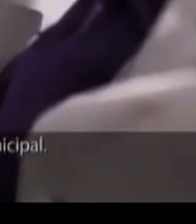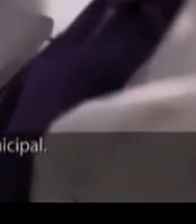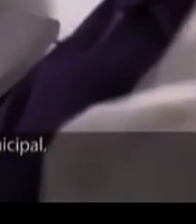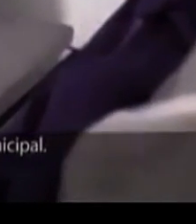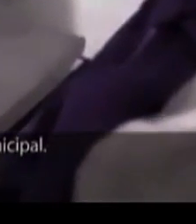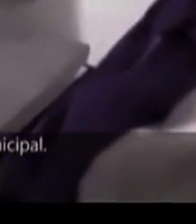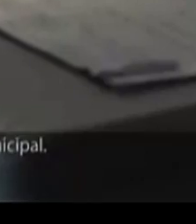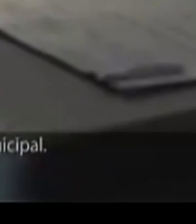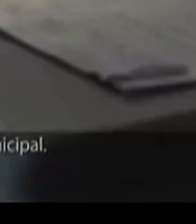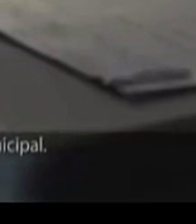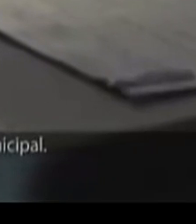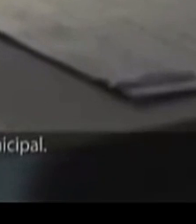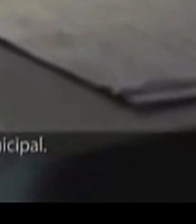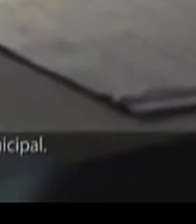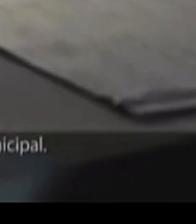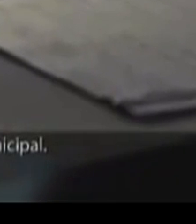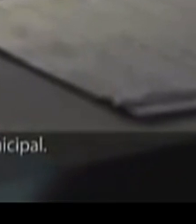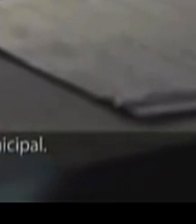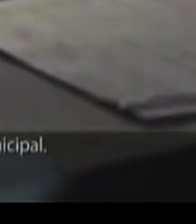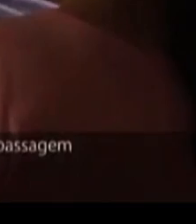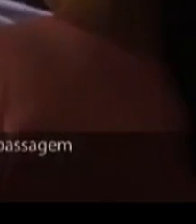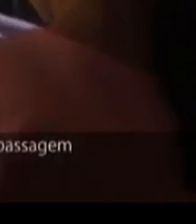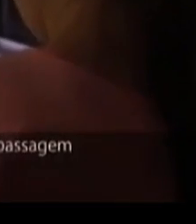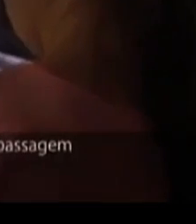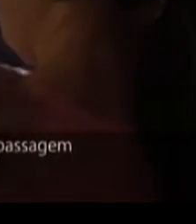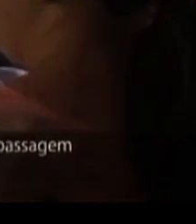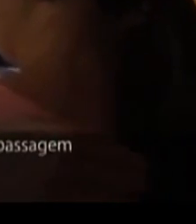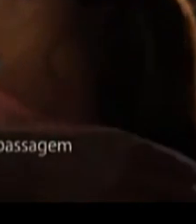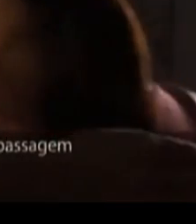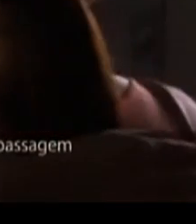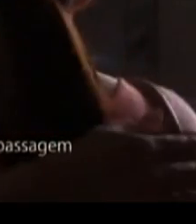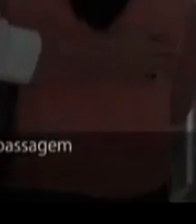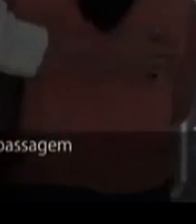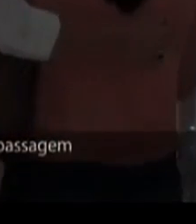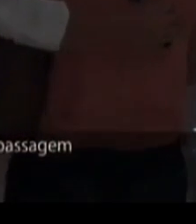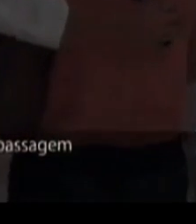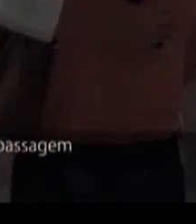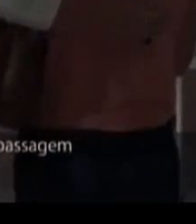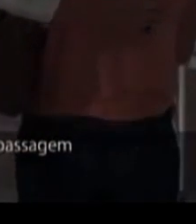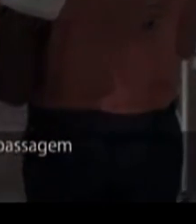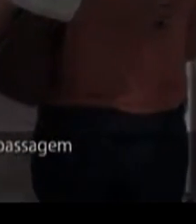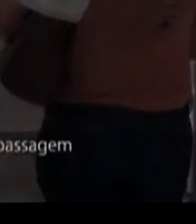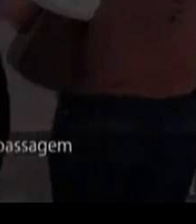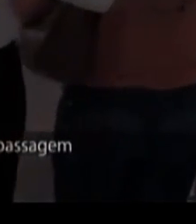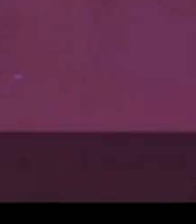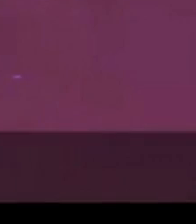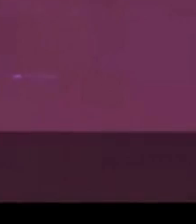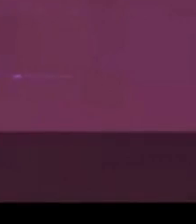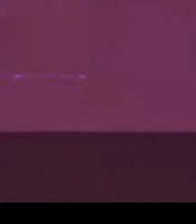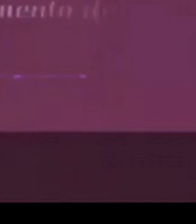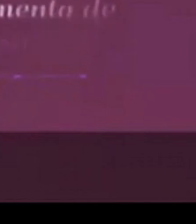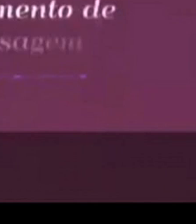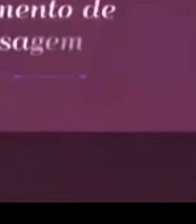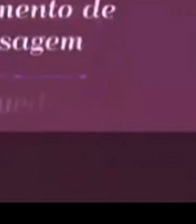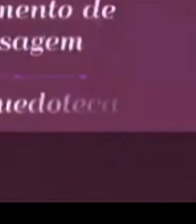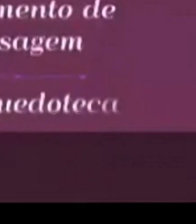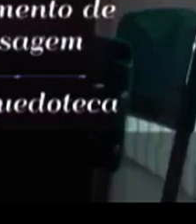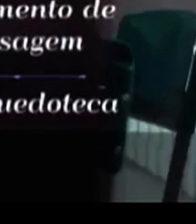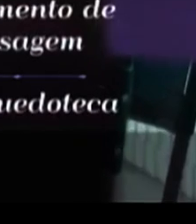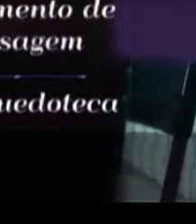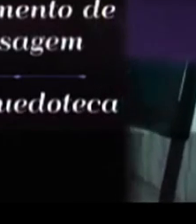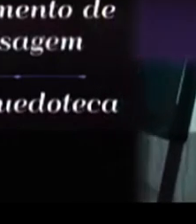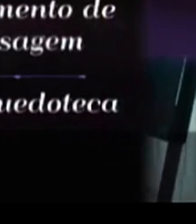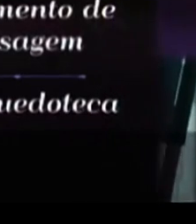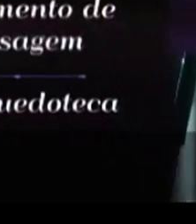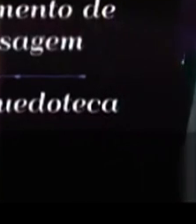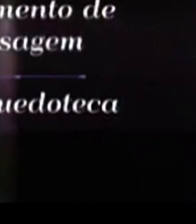governos federal, estadual e municipal. A Casa da Mulher Brasileira também oferece alojamento de passagem 24 horas e